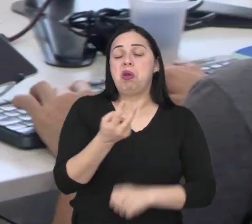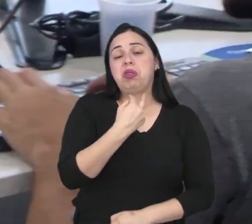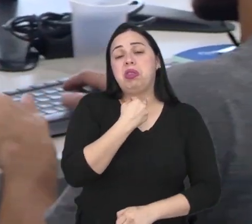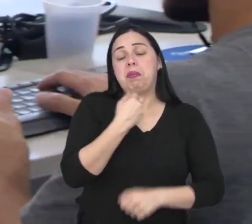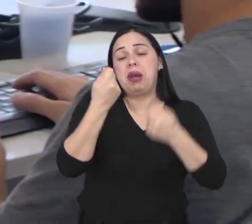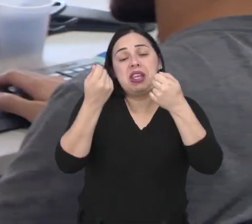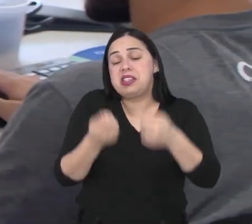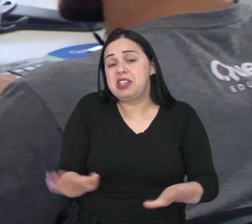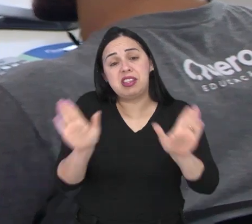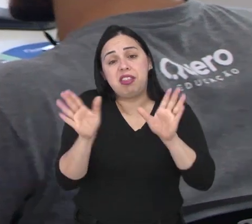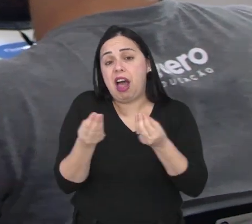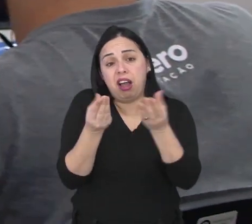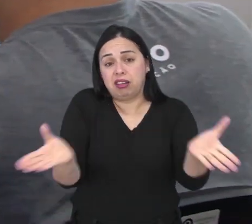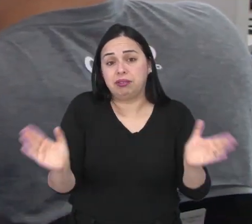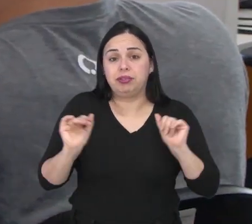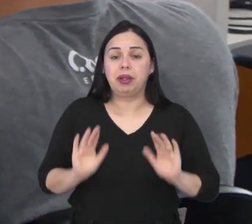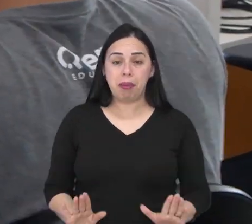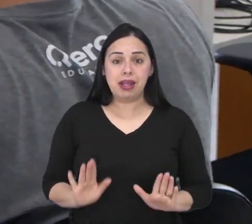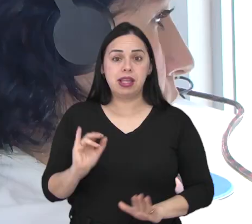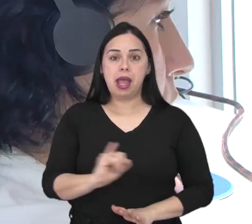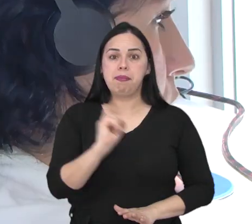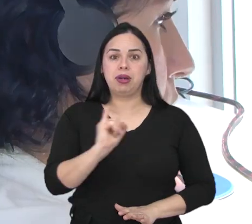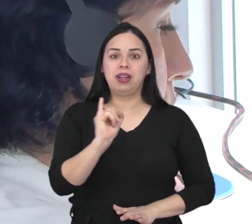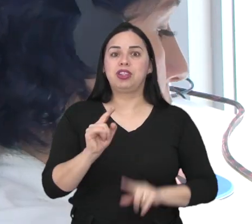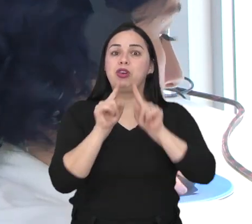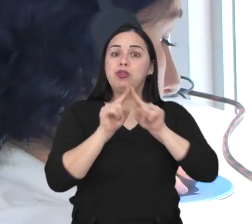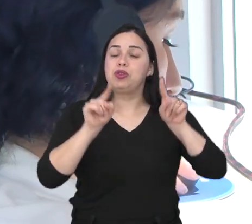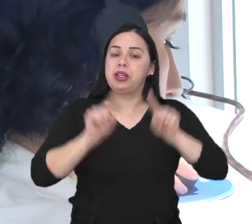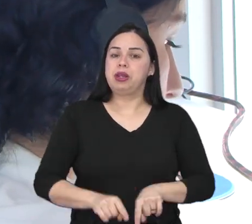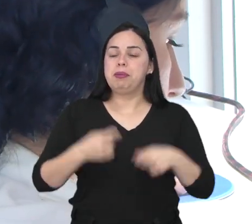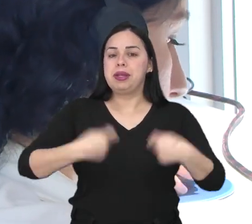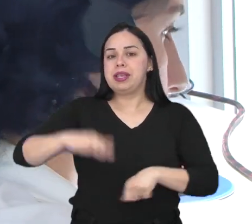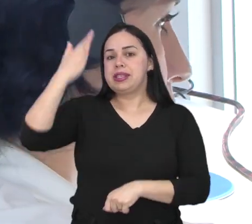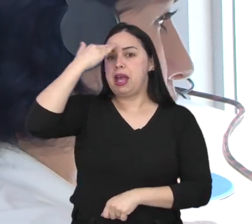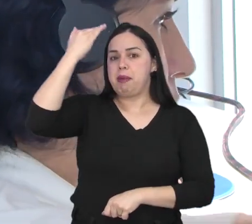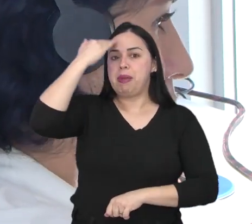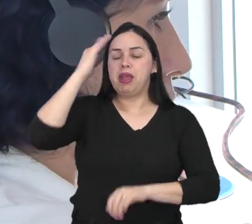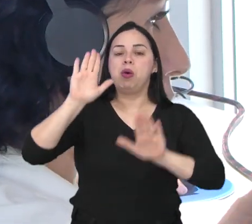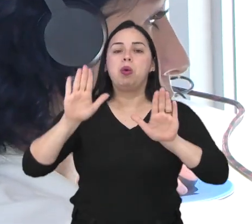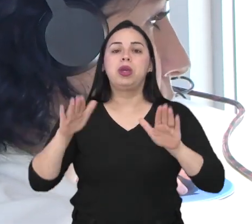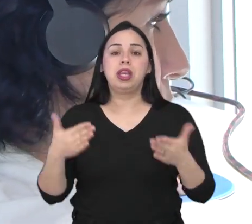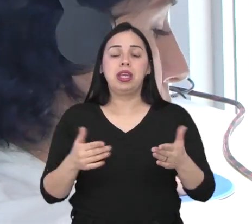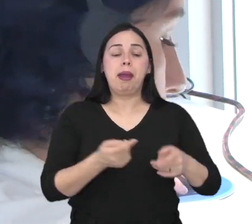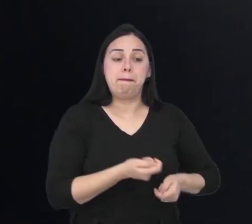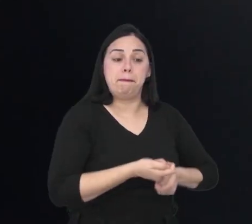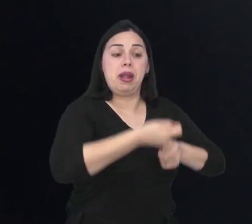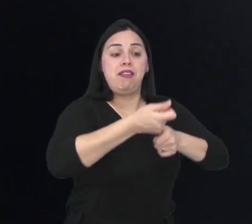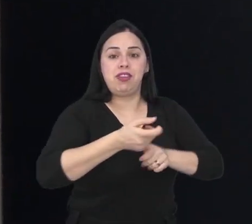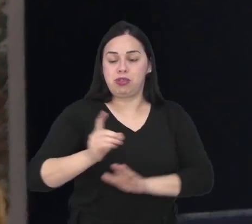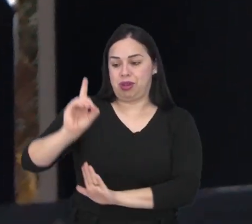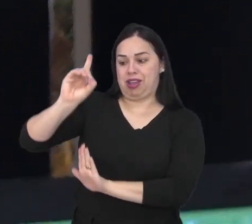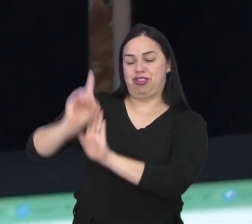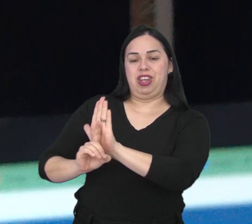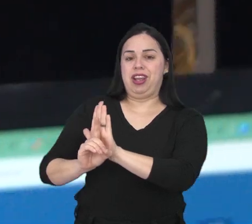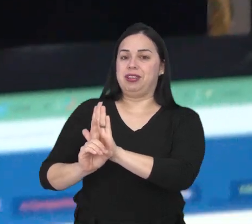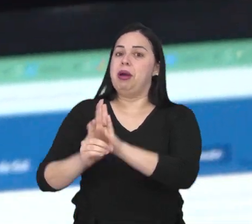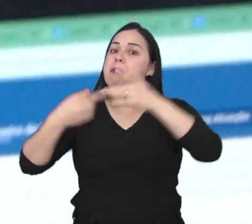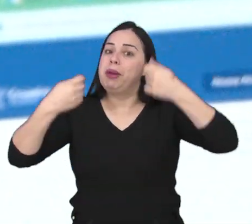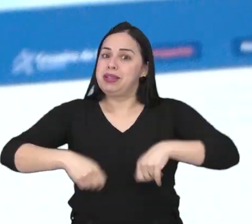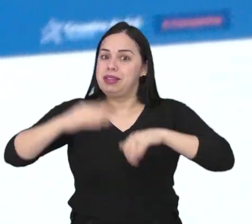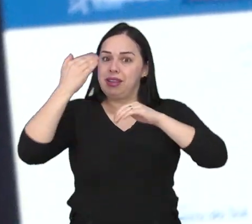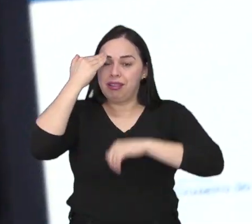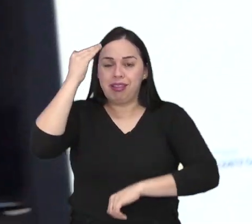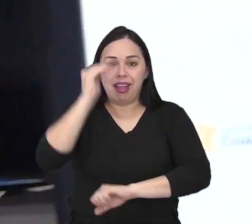a liberdade de optar por fornecer ou não. Mas é importante que o trabalhador saiba aquilo que é de fato um benefício